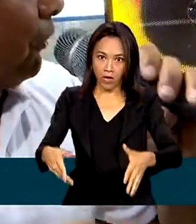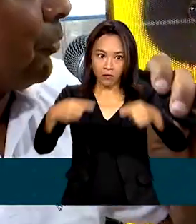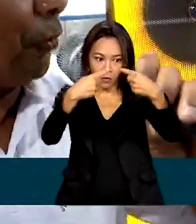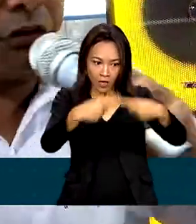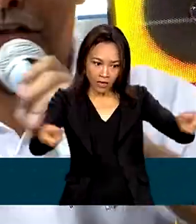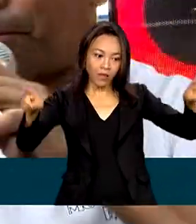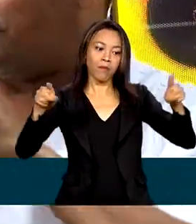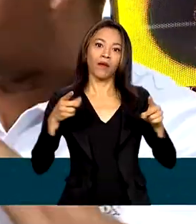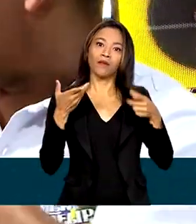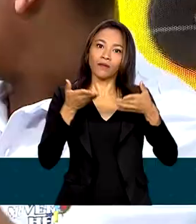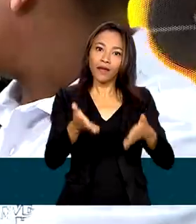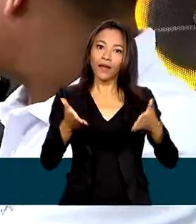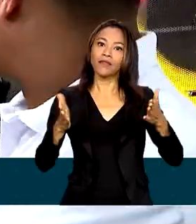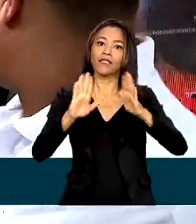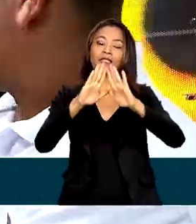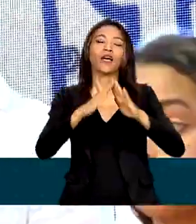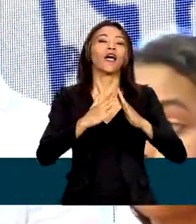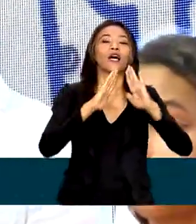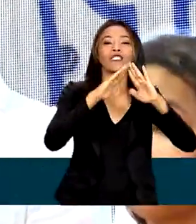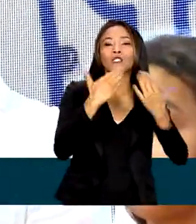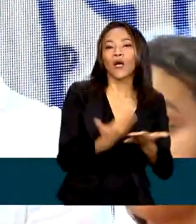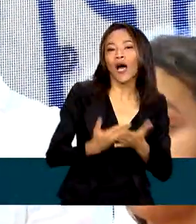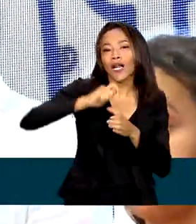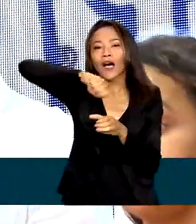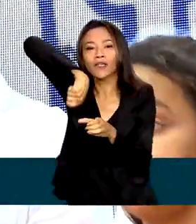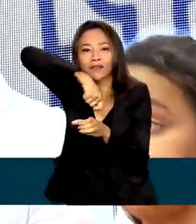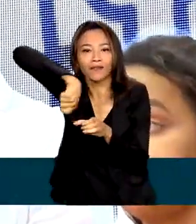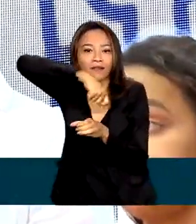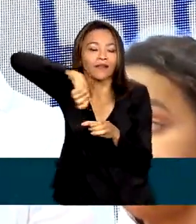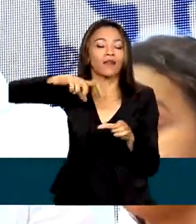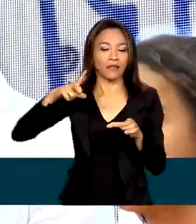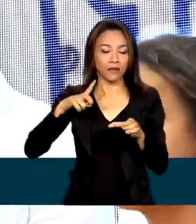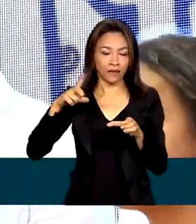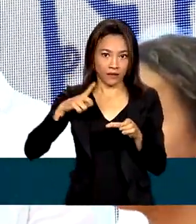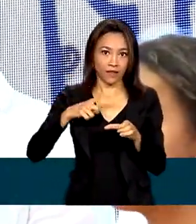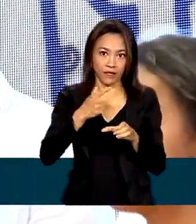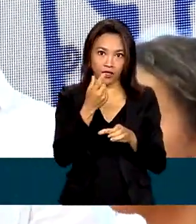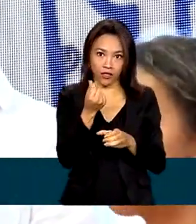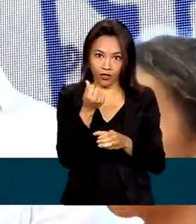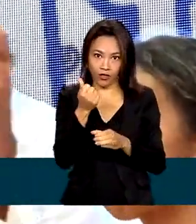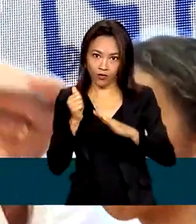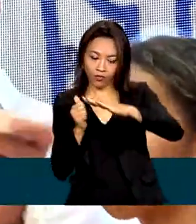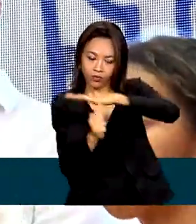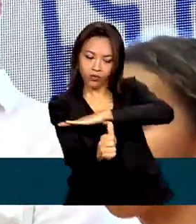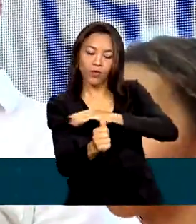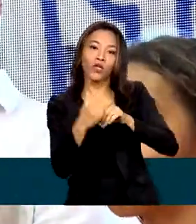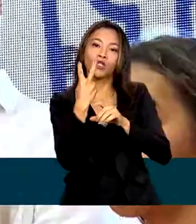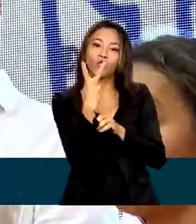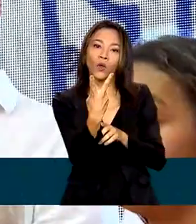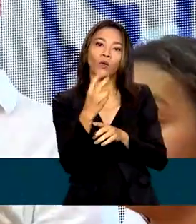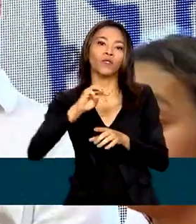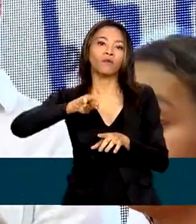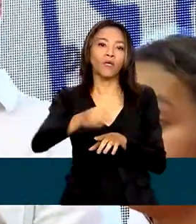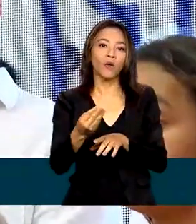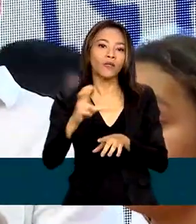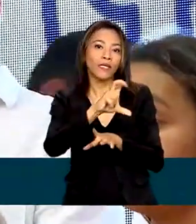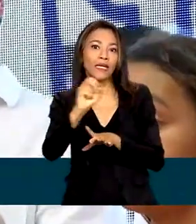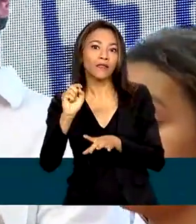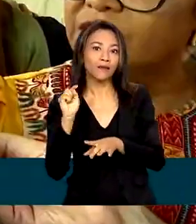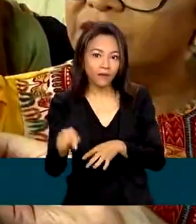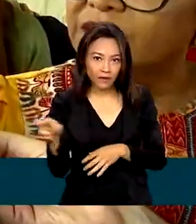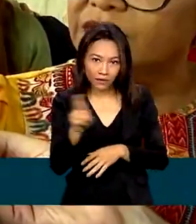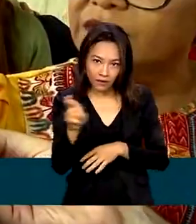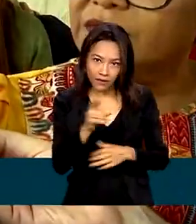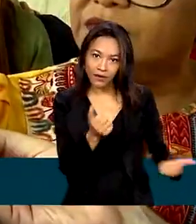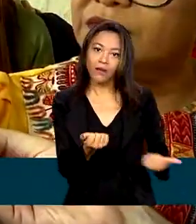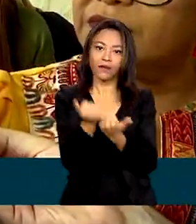lançamento do Cozinha Escola em Heliópolis. A iniciativa conta com um investimento de R$ 2,5 milhões de reais do governo federal.